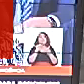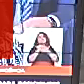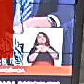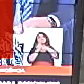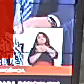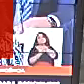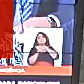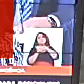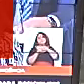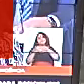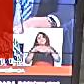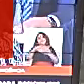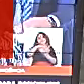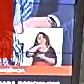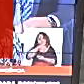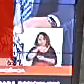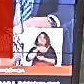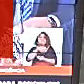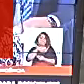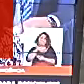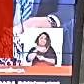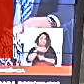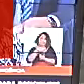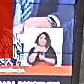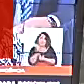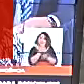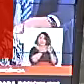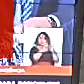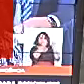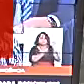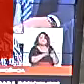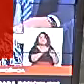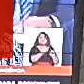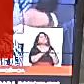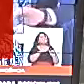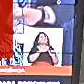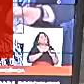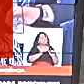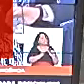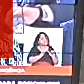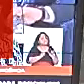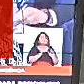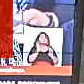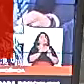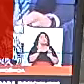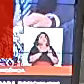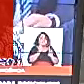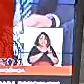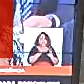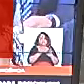severa situação na pandemia. Nós chegamos a ter uma redução de 85% na demanda.